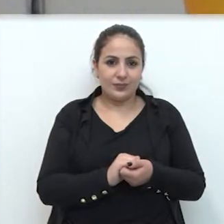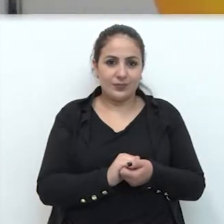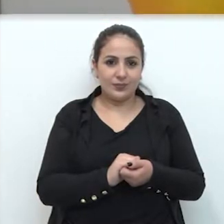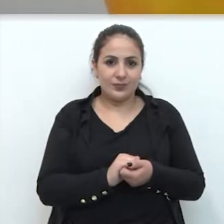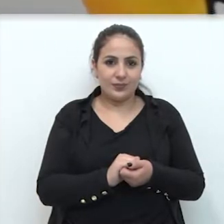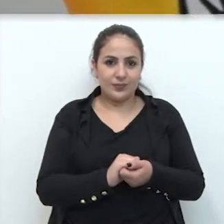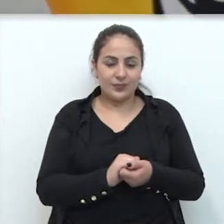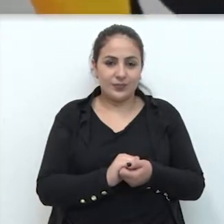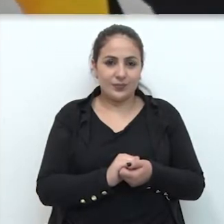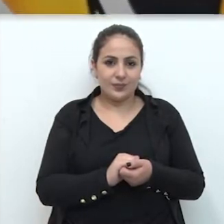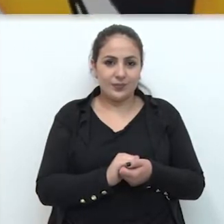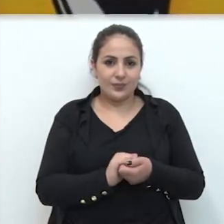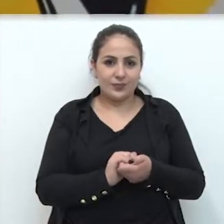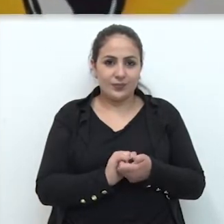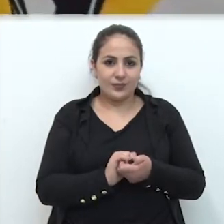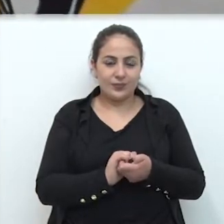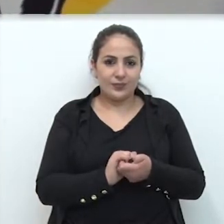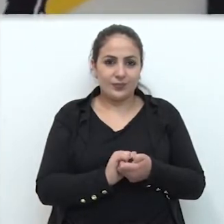Música